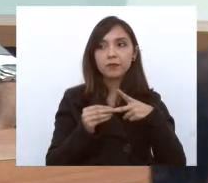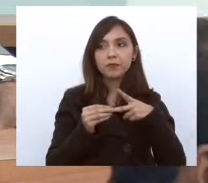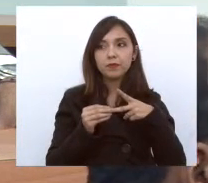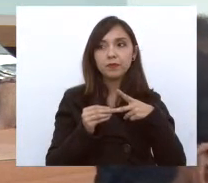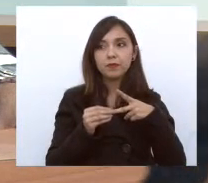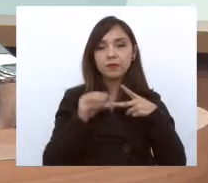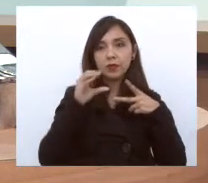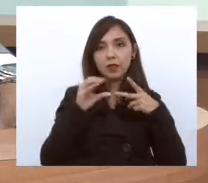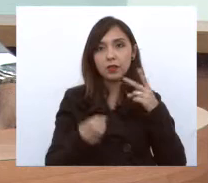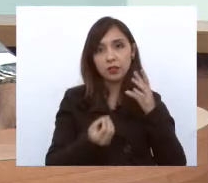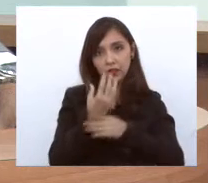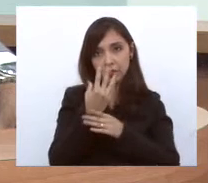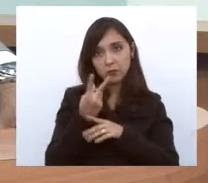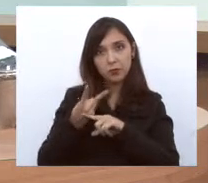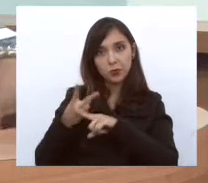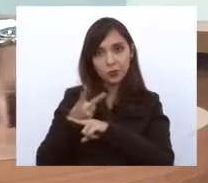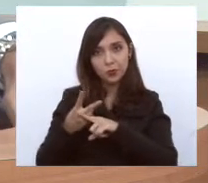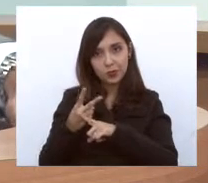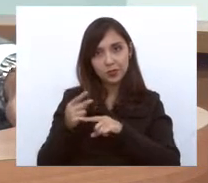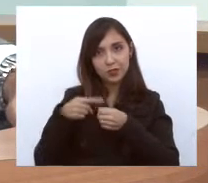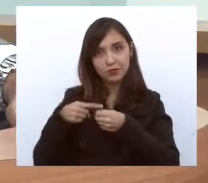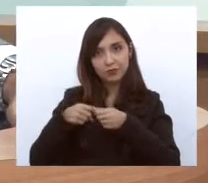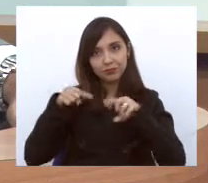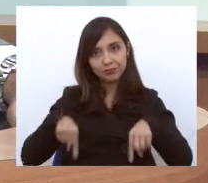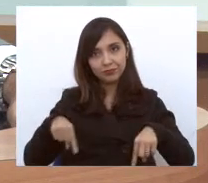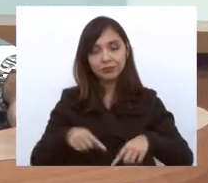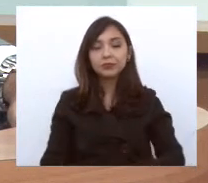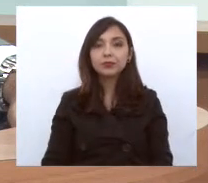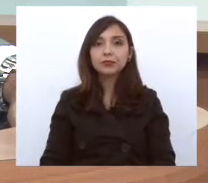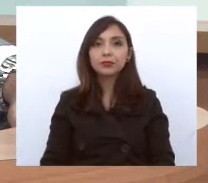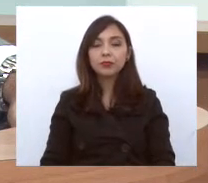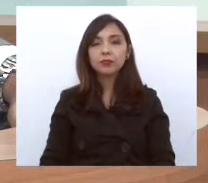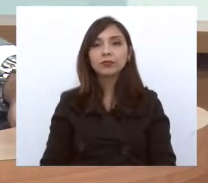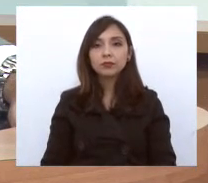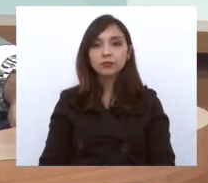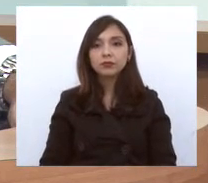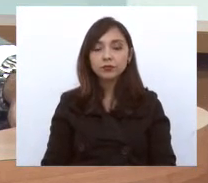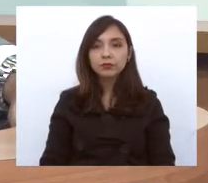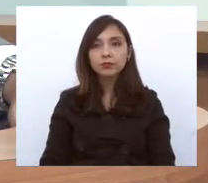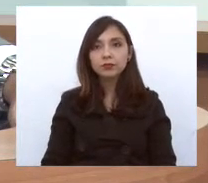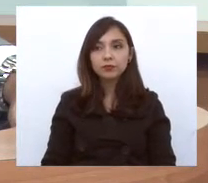da criação da Procuradoria do município.